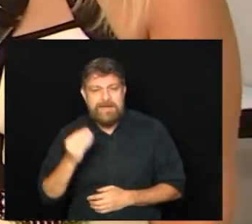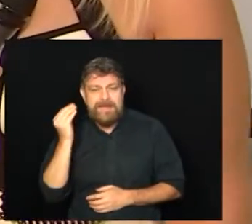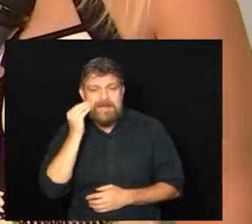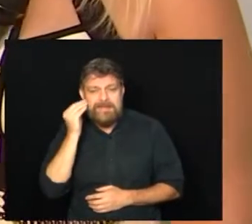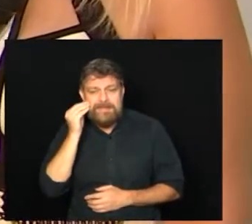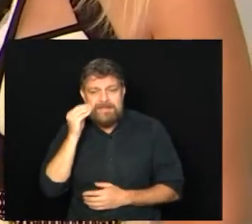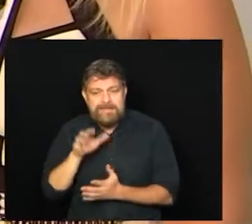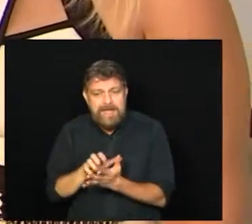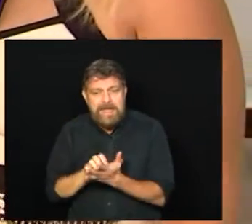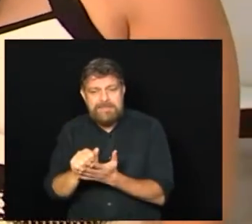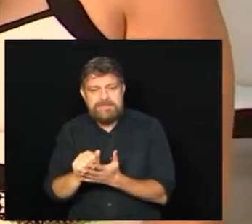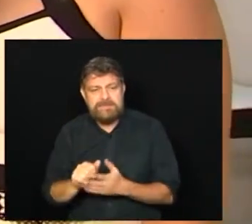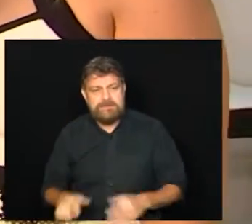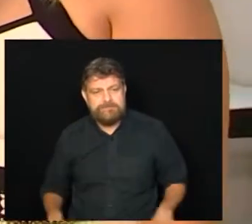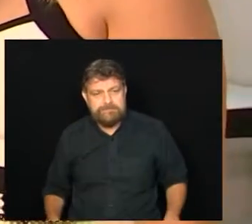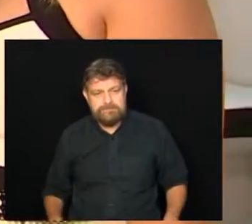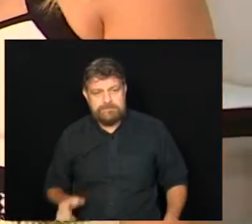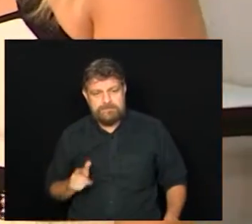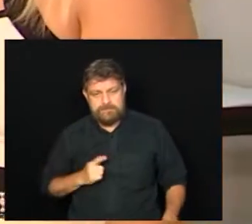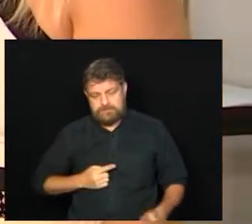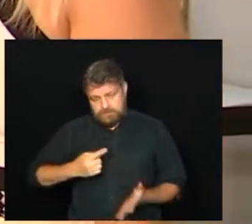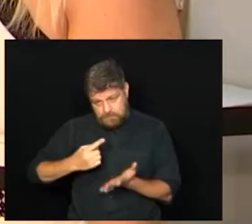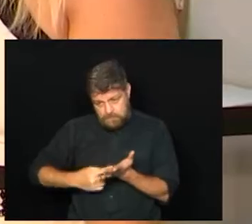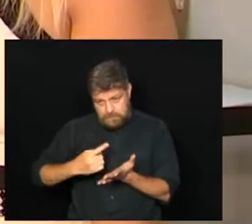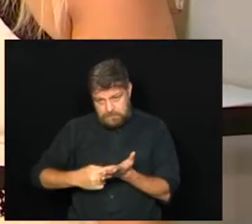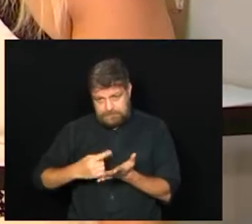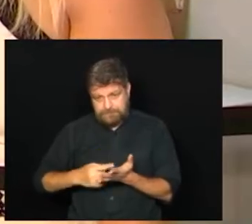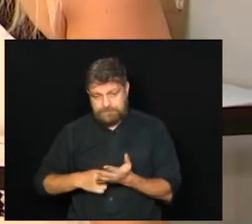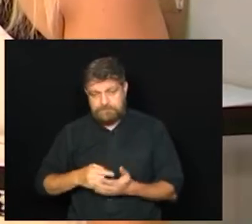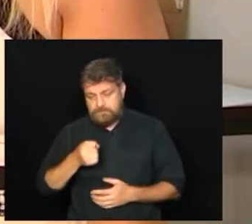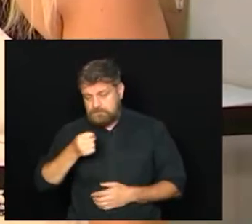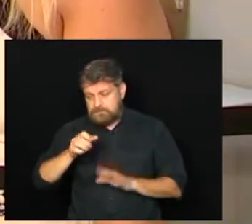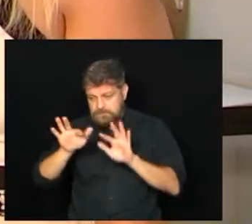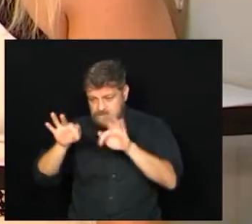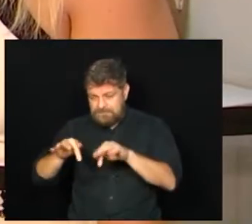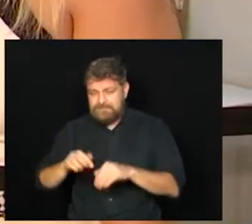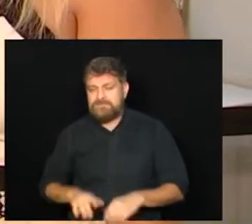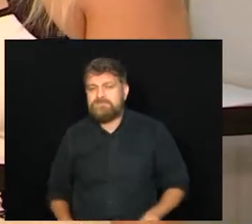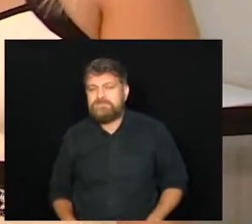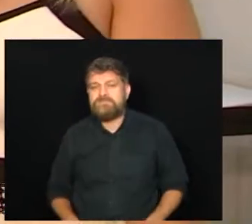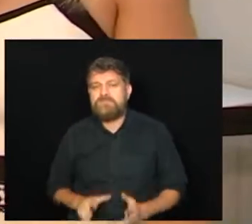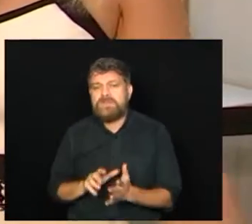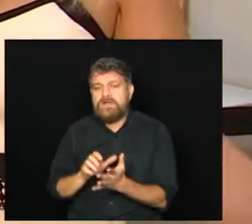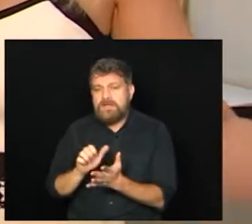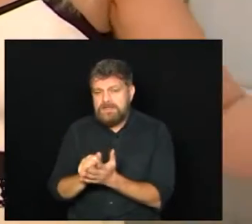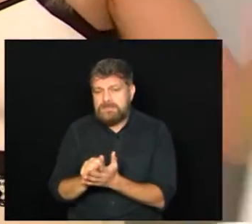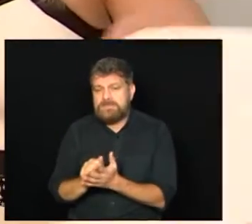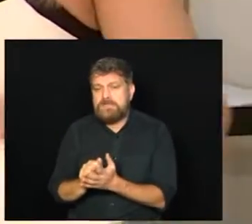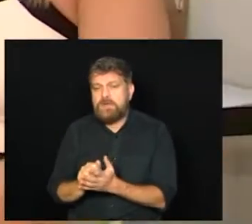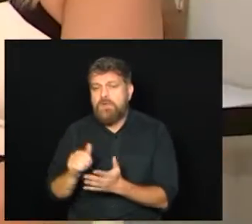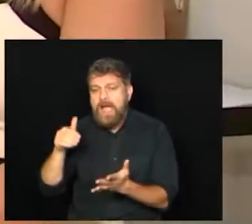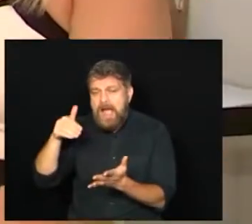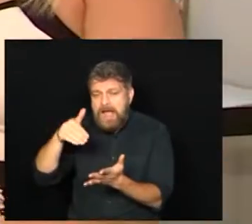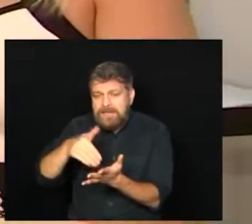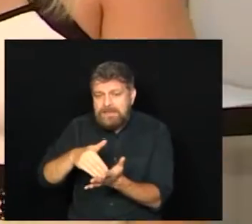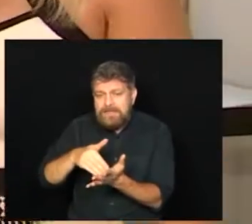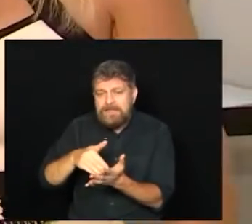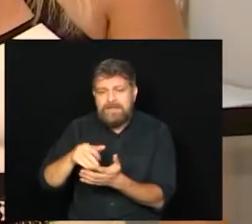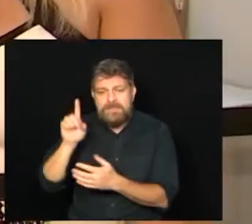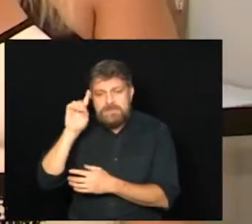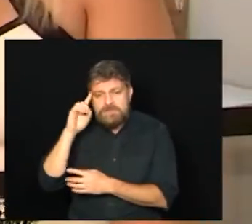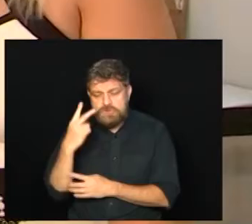esse benefício. Então vamos lá, confirmando para a gente finalizar a entrevista, até quando vão as inscrições para o pessoal que ligou a TV agora? Até